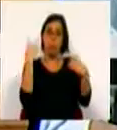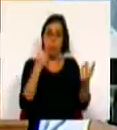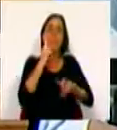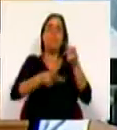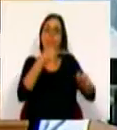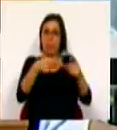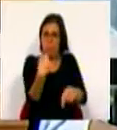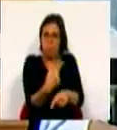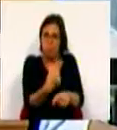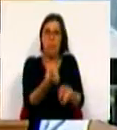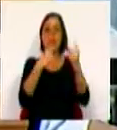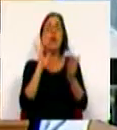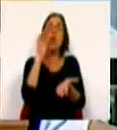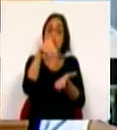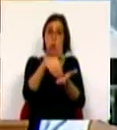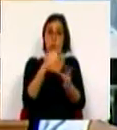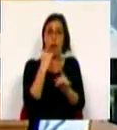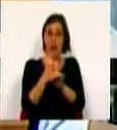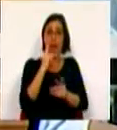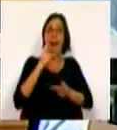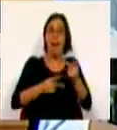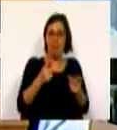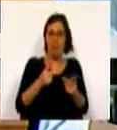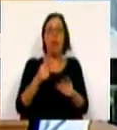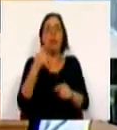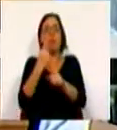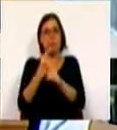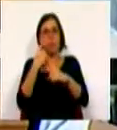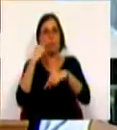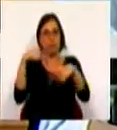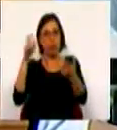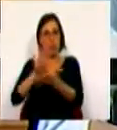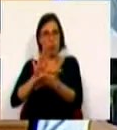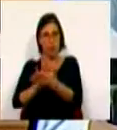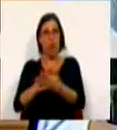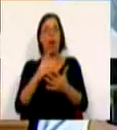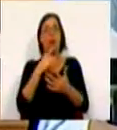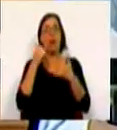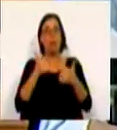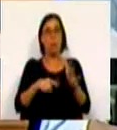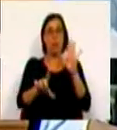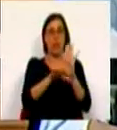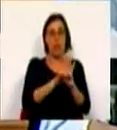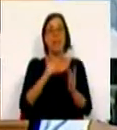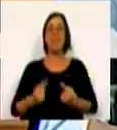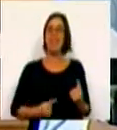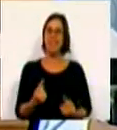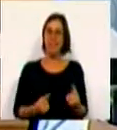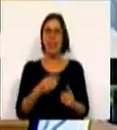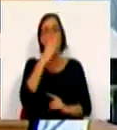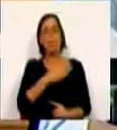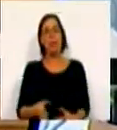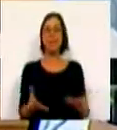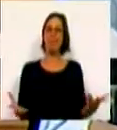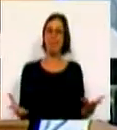sejam avaliadas, que os resultados dessa avaliação sejam publicados. Podemos ter muito boas leis e, às vezes, a sua